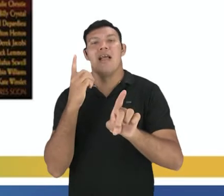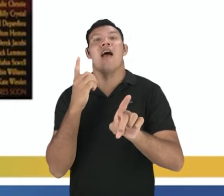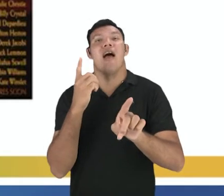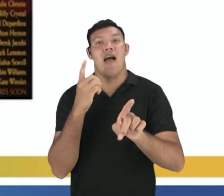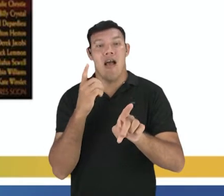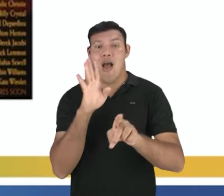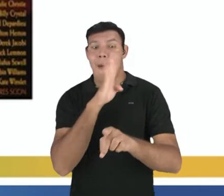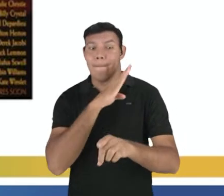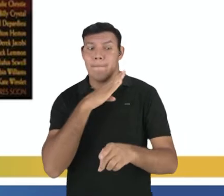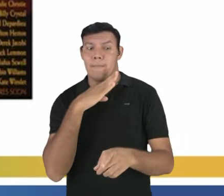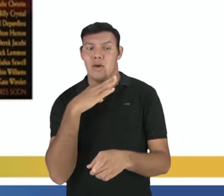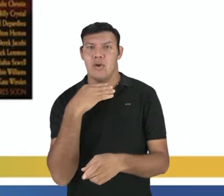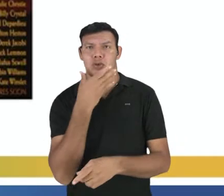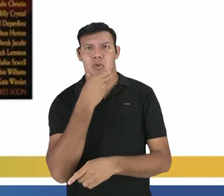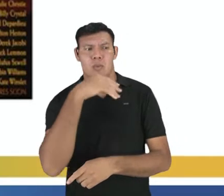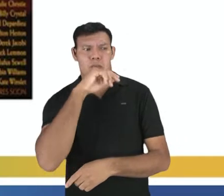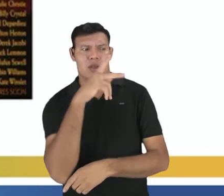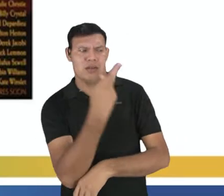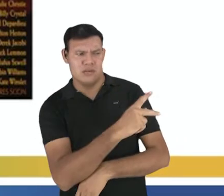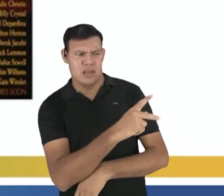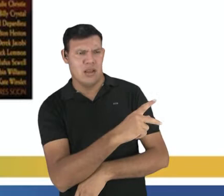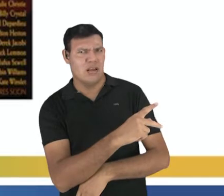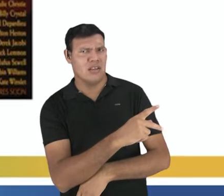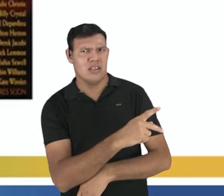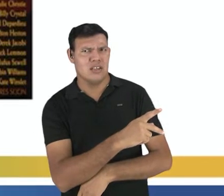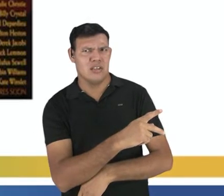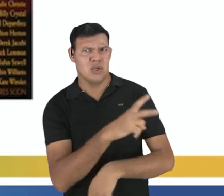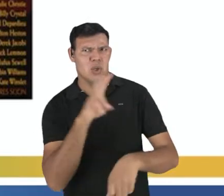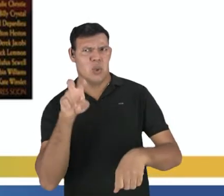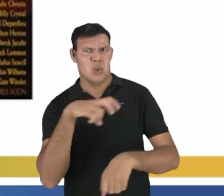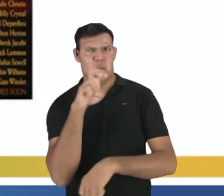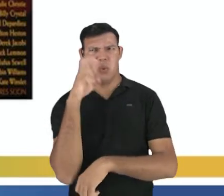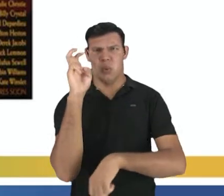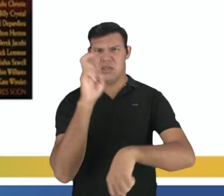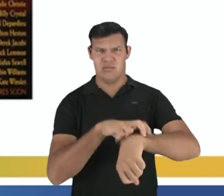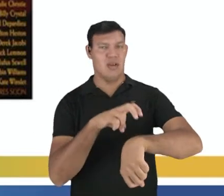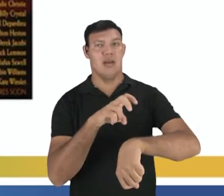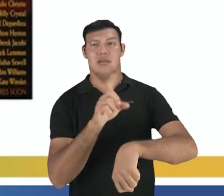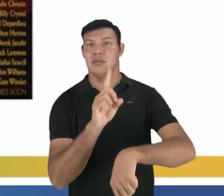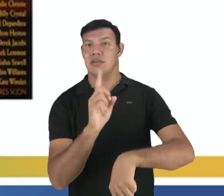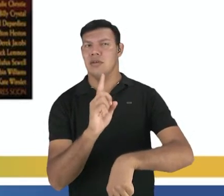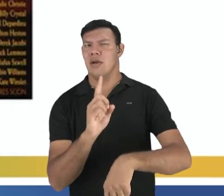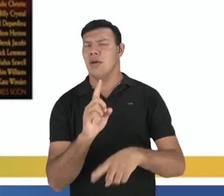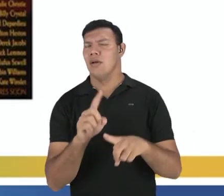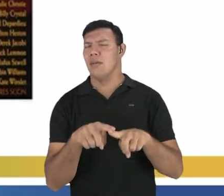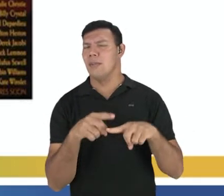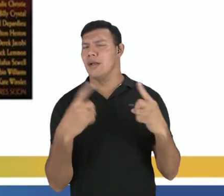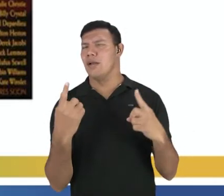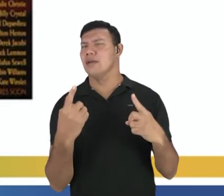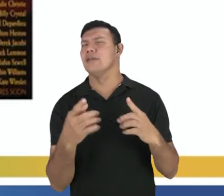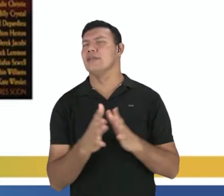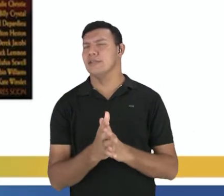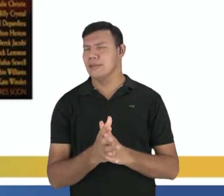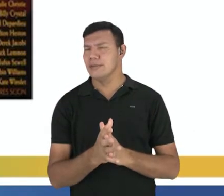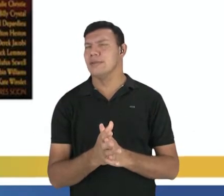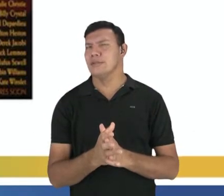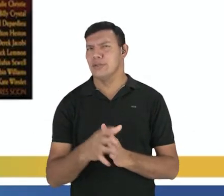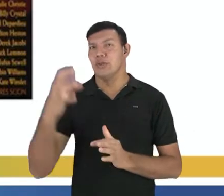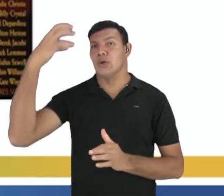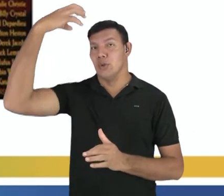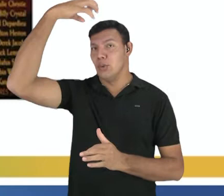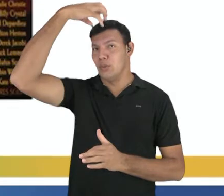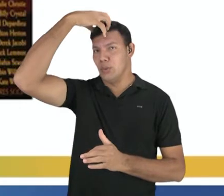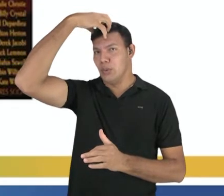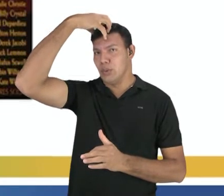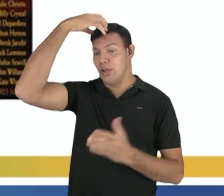verdade, a morte de seu pai não foi causada por uma picada de cobra, e sim por quem agora carrega a coroa do